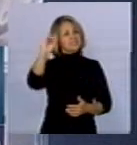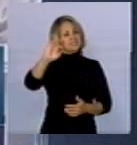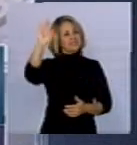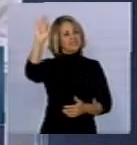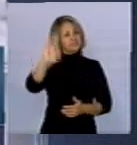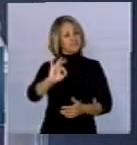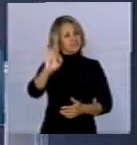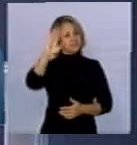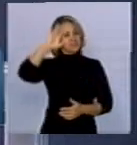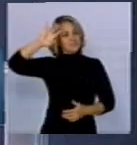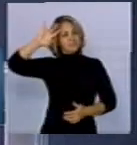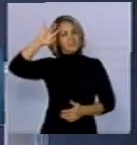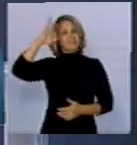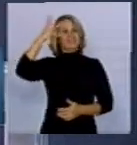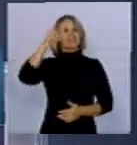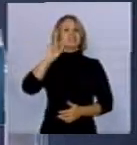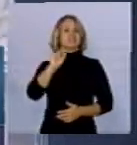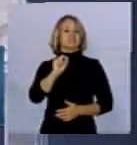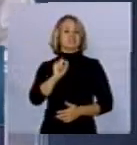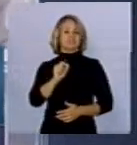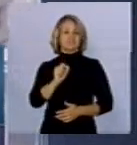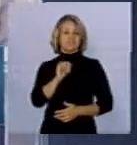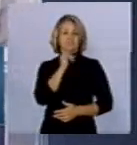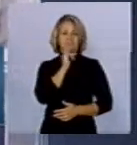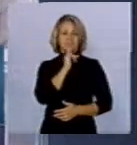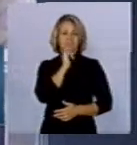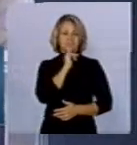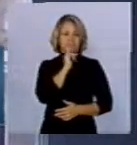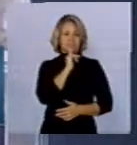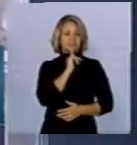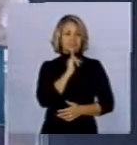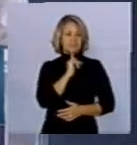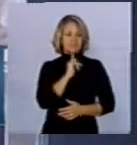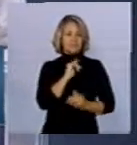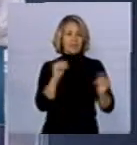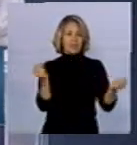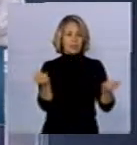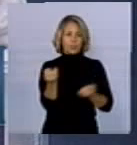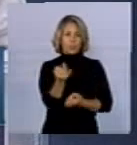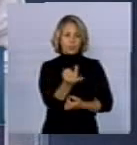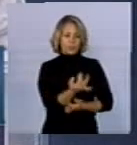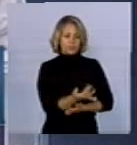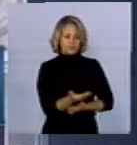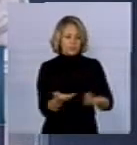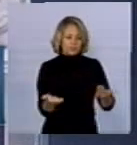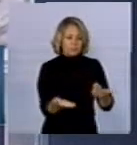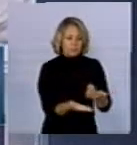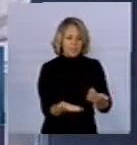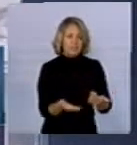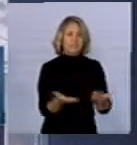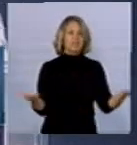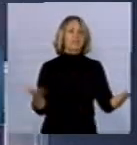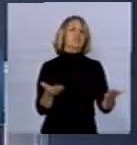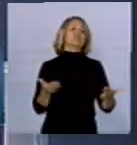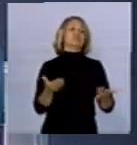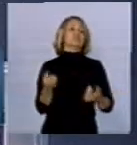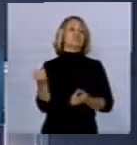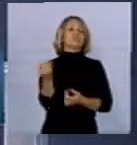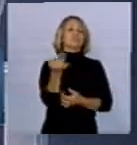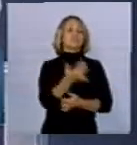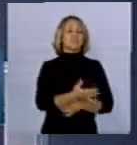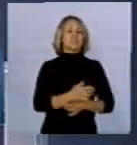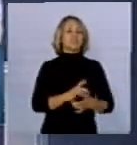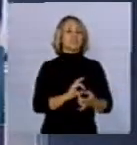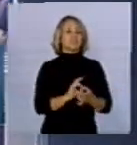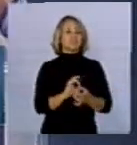disso é o seguinte é que a média hoje da Copa europeia